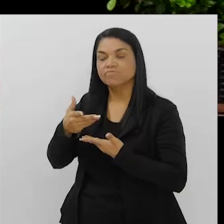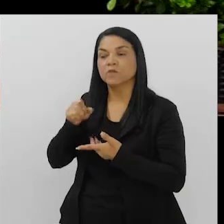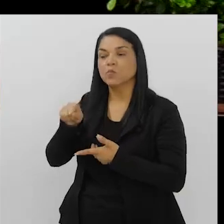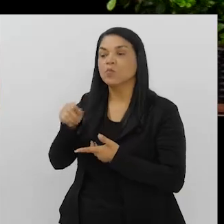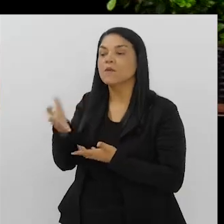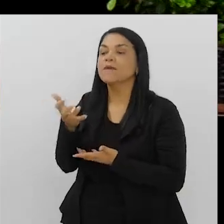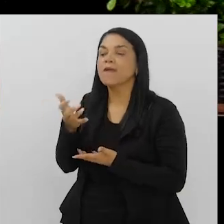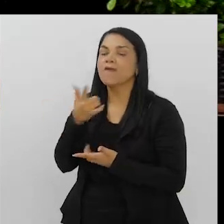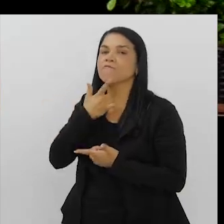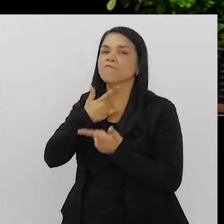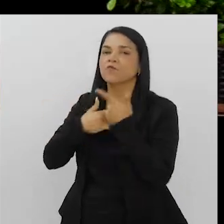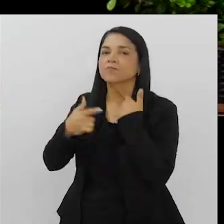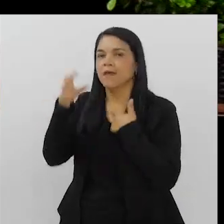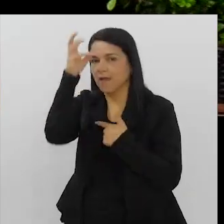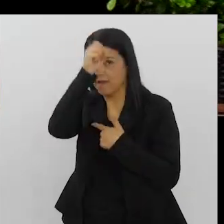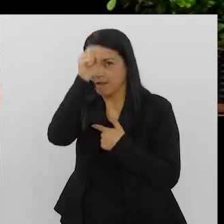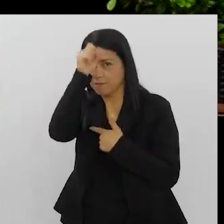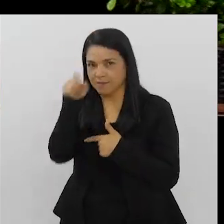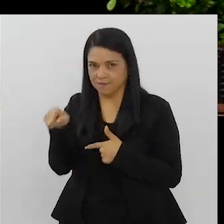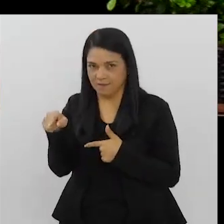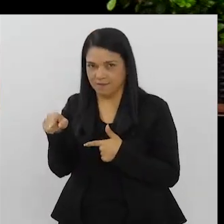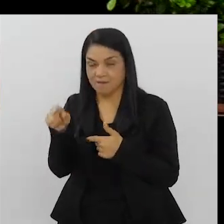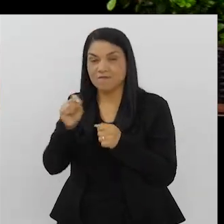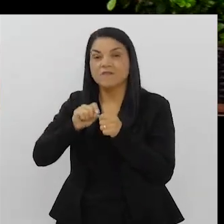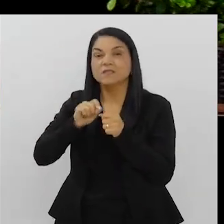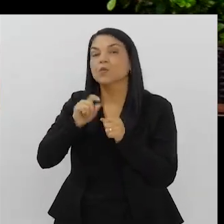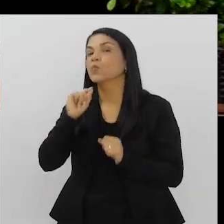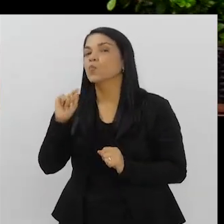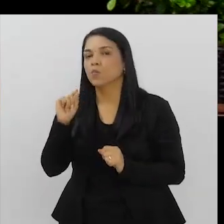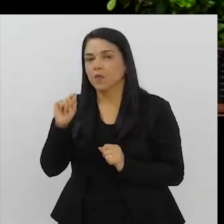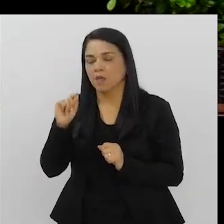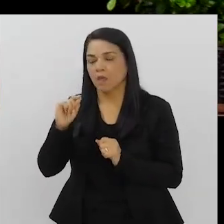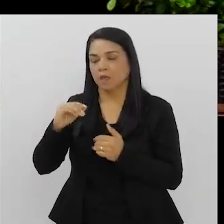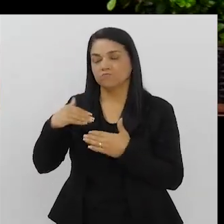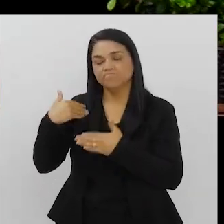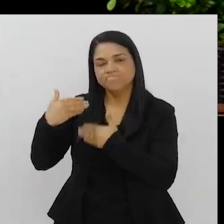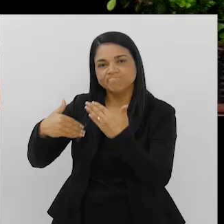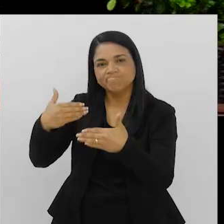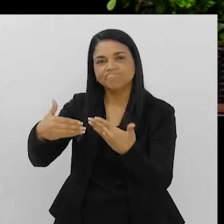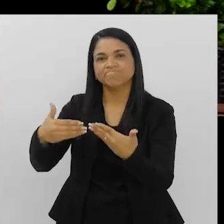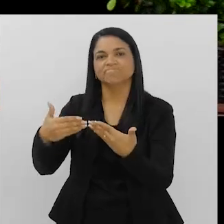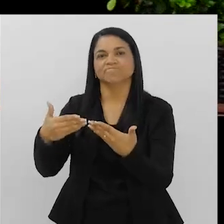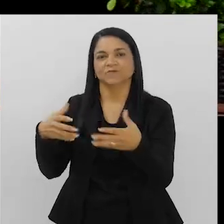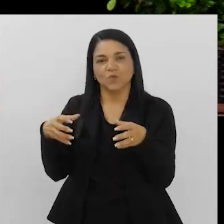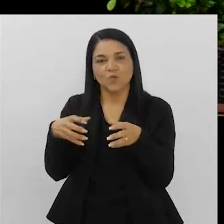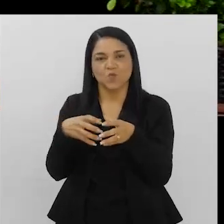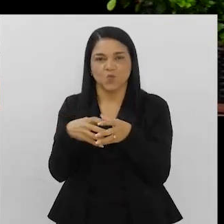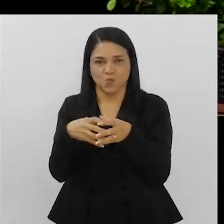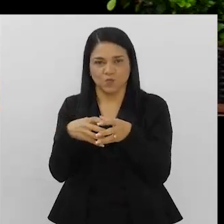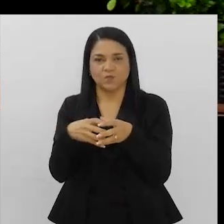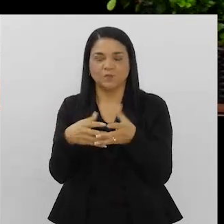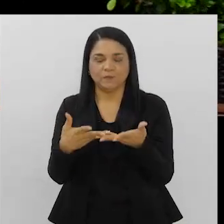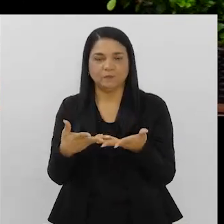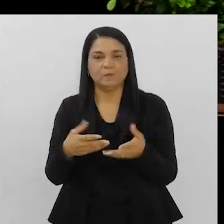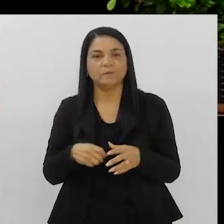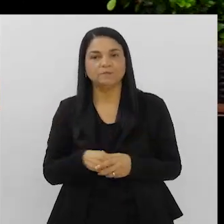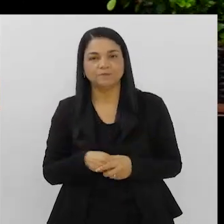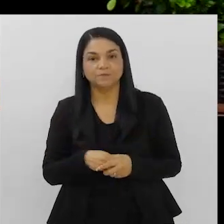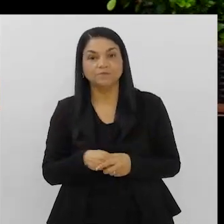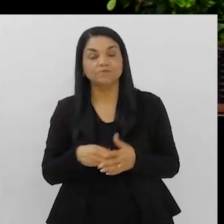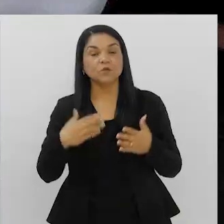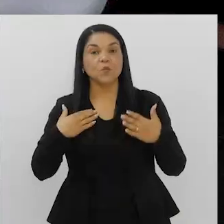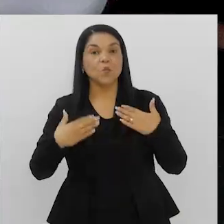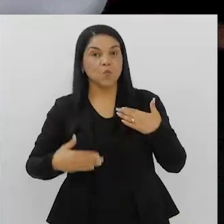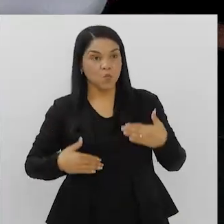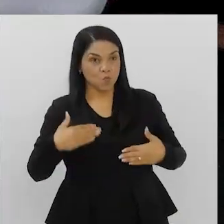eles querem, do que o que quer ser feito, né? Uma construção mesmo coletiva ali com os nossos grupos.